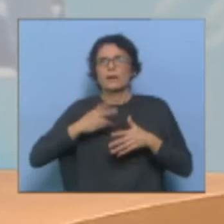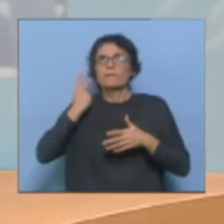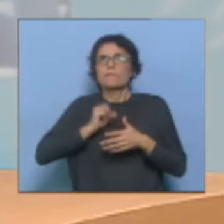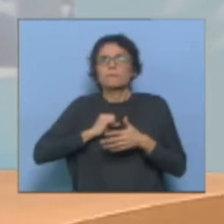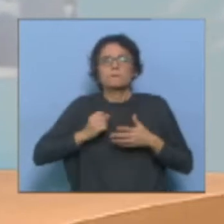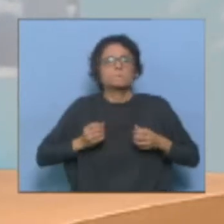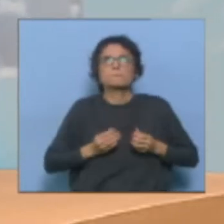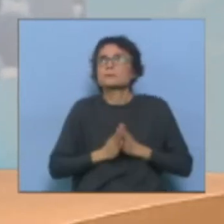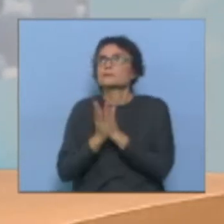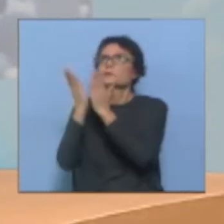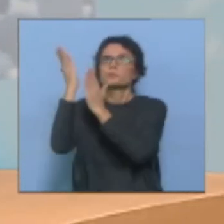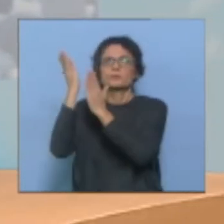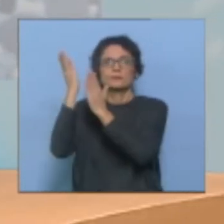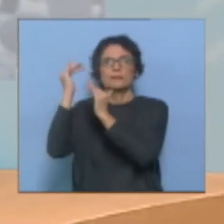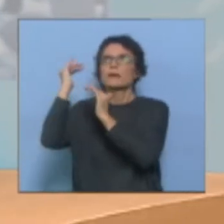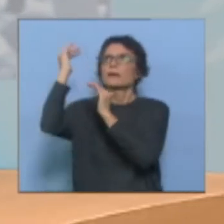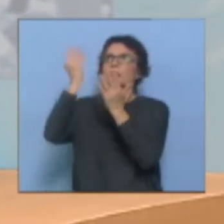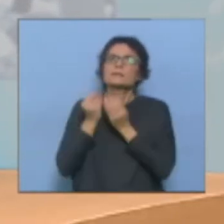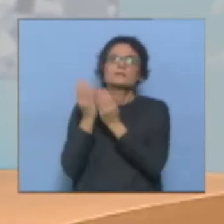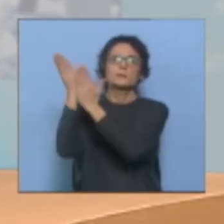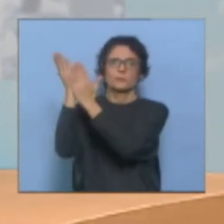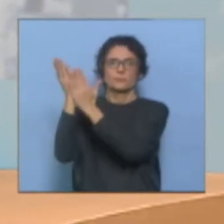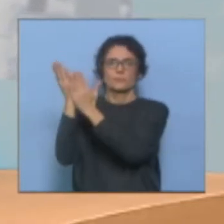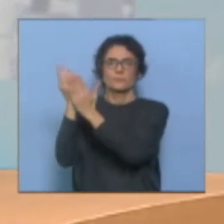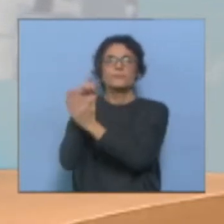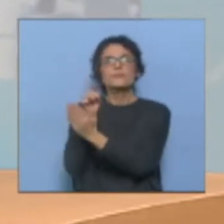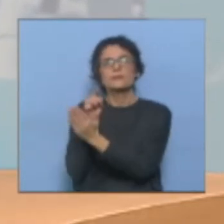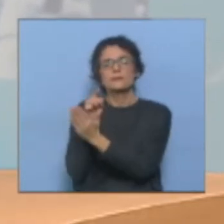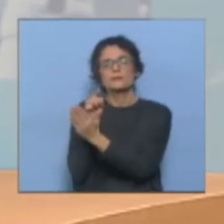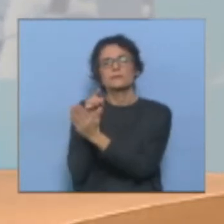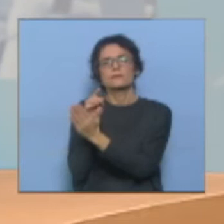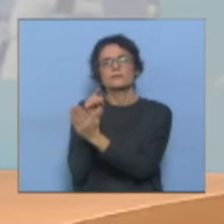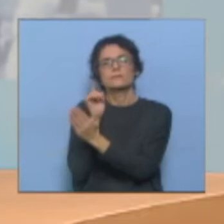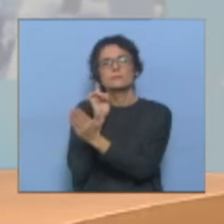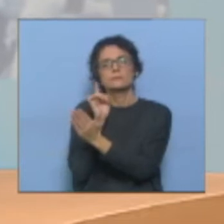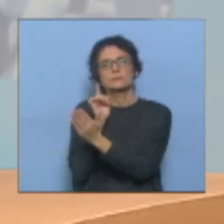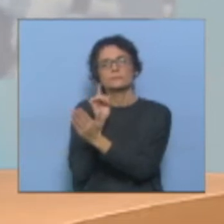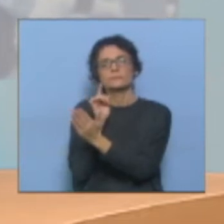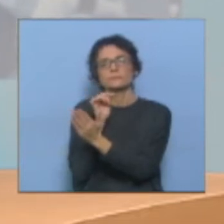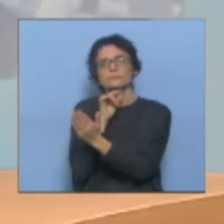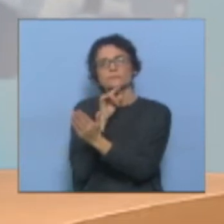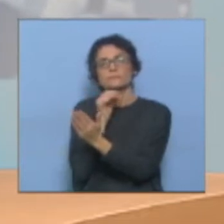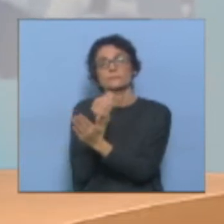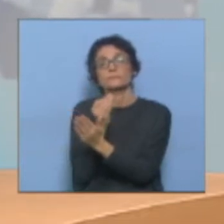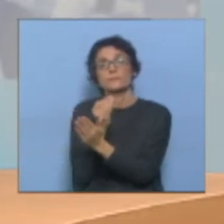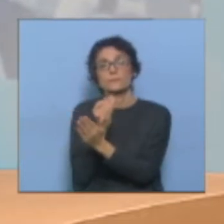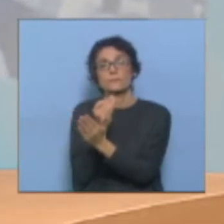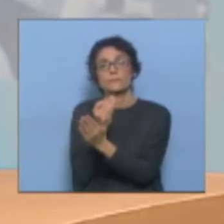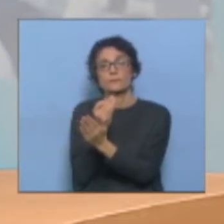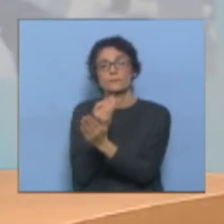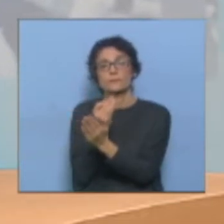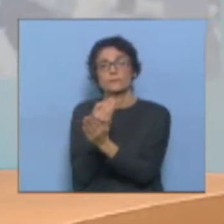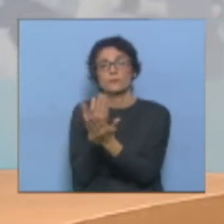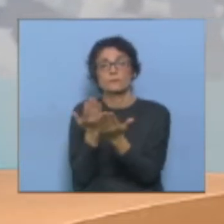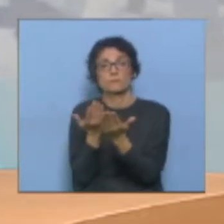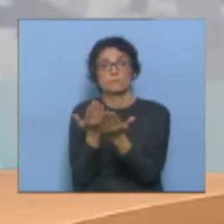Isto é que depois se traduz em múltiplas formas concretas de doação. Ou estando à frente dos seminários, como